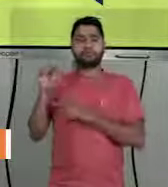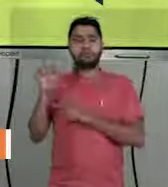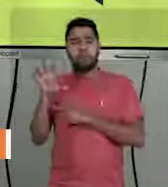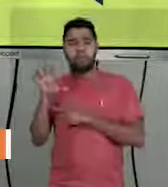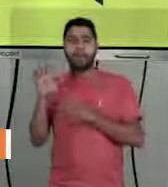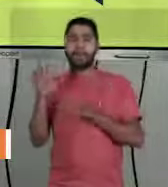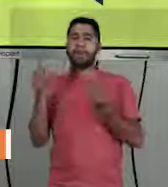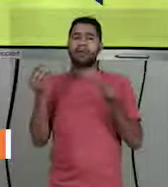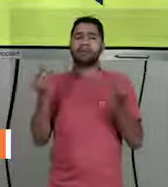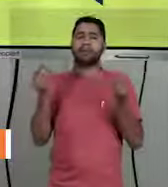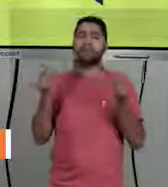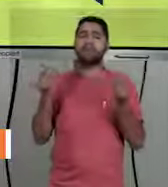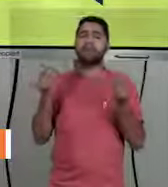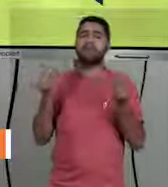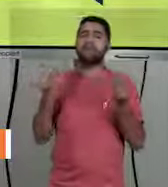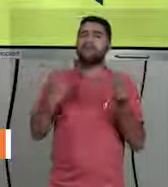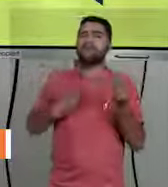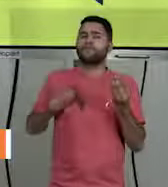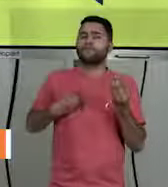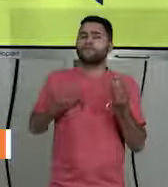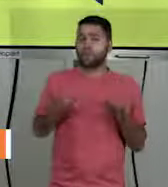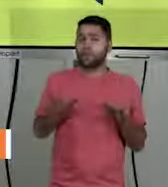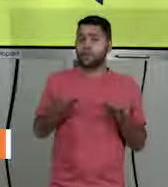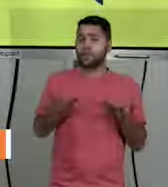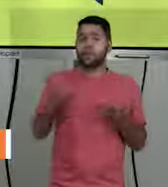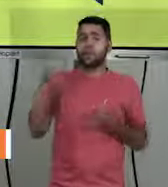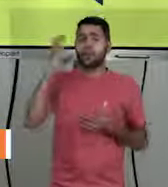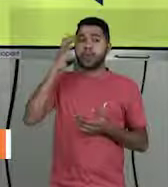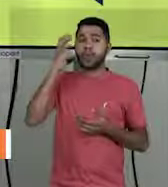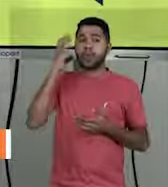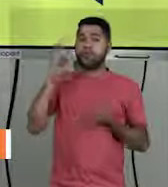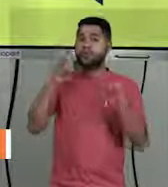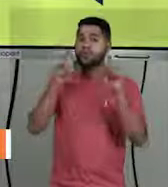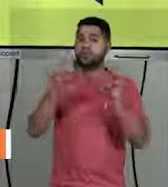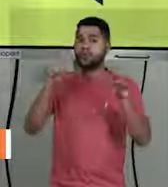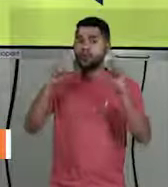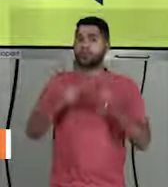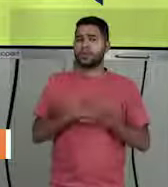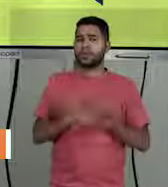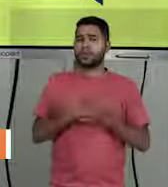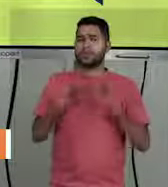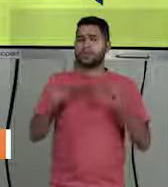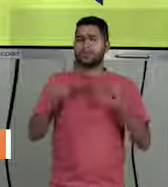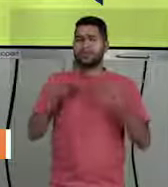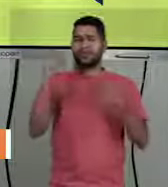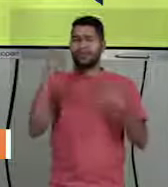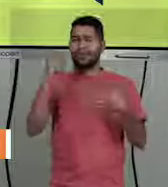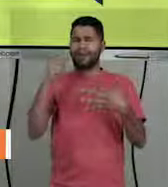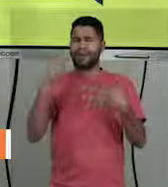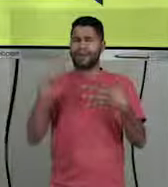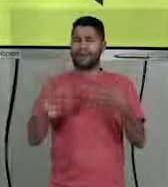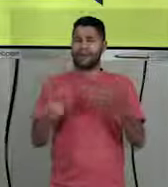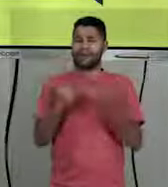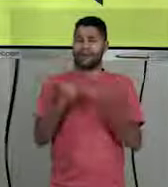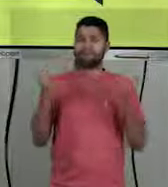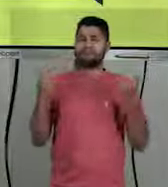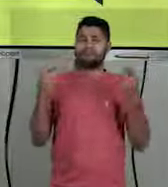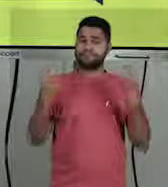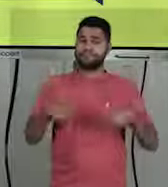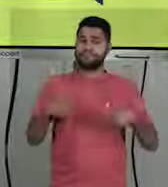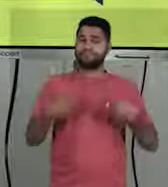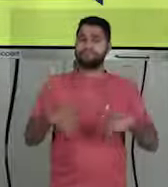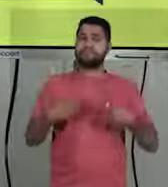como que esse equipamento funciona? Um rádio, um computador, todos esses equipamentos elétricos, eles precisam